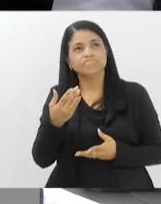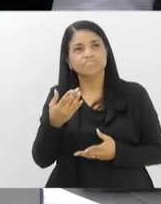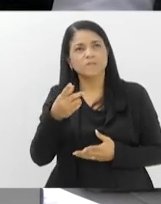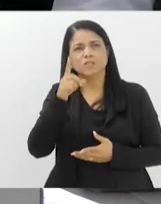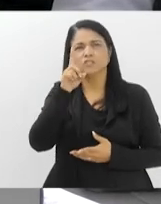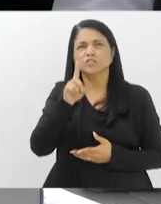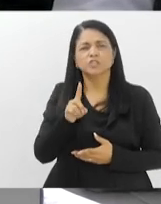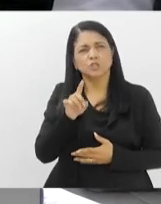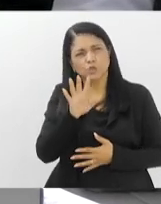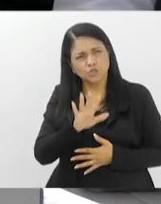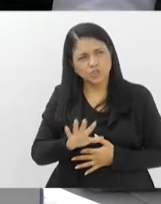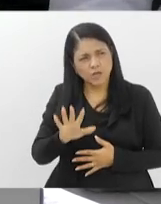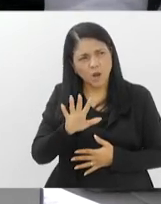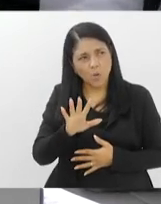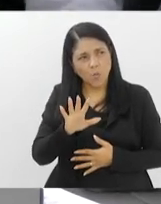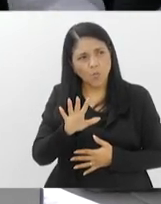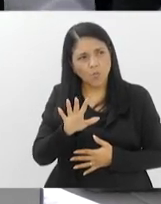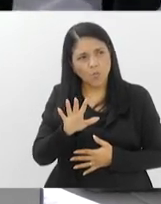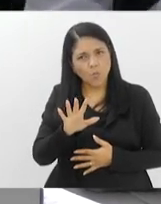diretor-geral,